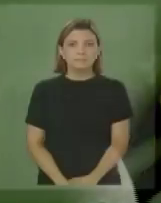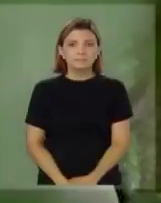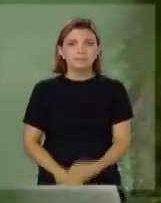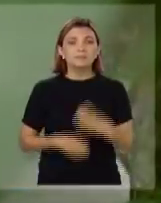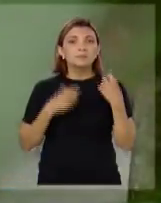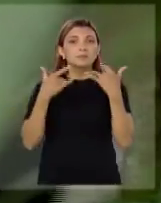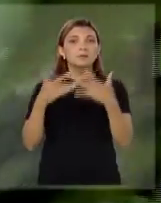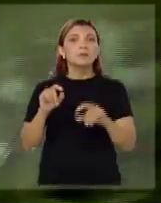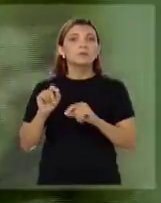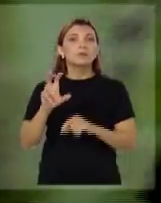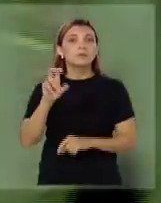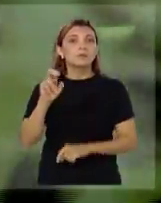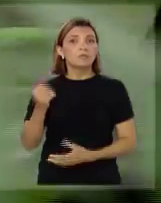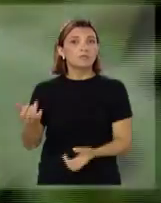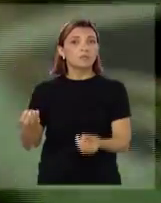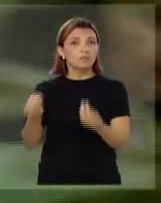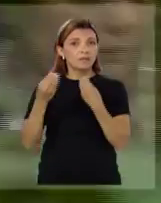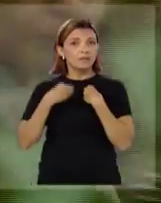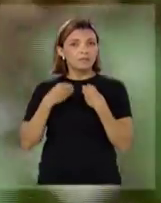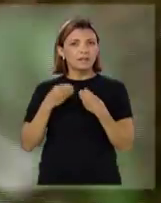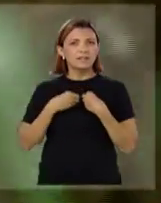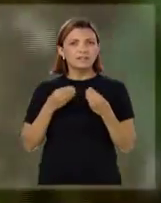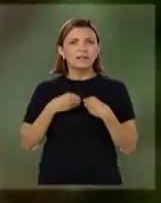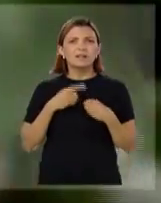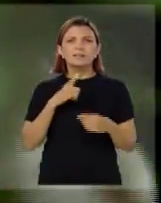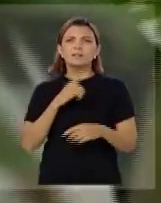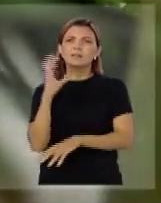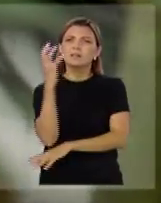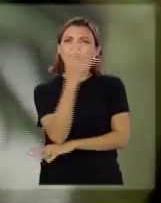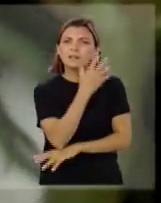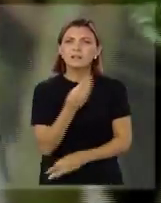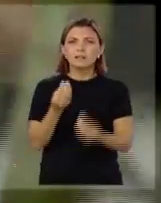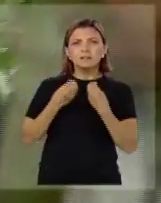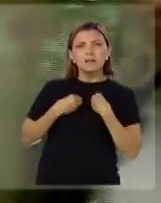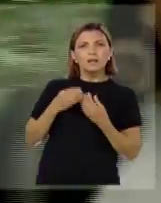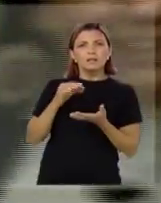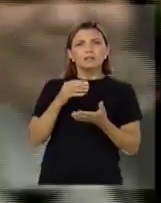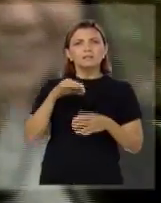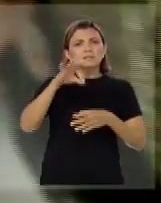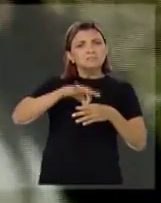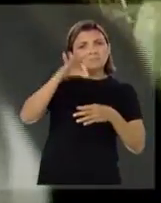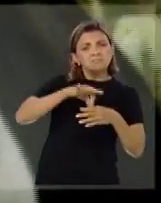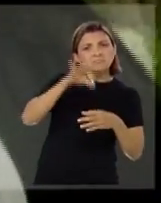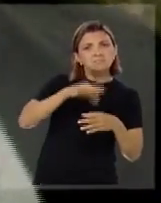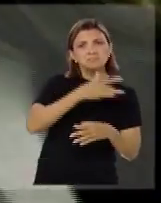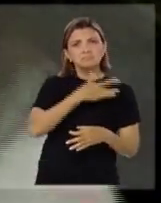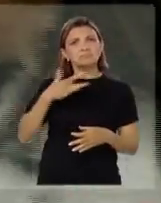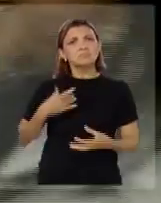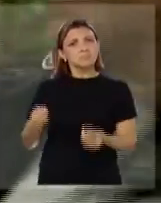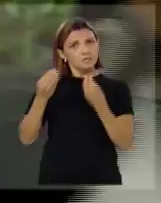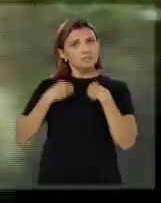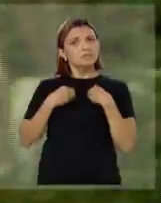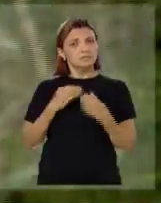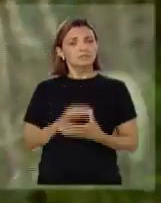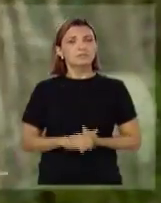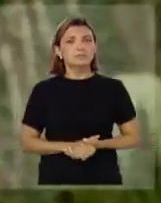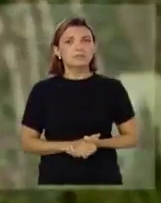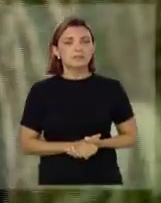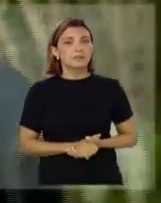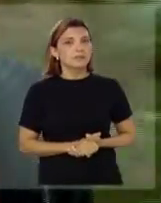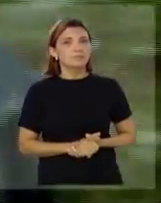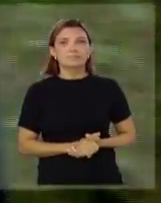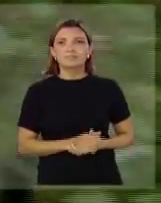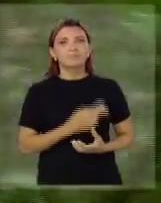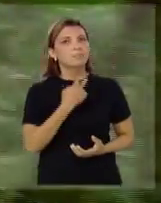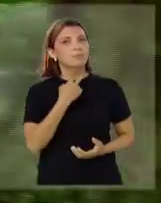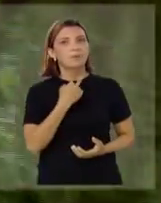Uau, eu preciso contar pra vocês. A minha avó falou que vai me dar umas plantas medicinais pra levar pra casa. Olha Caramba. Só. É mesmo? É. Ah,